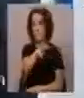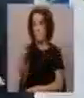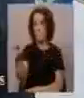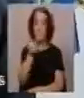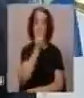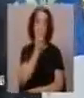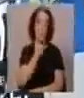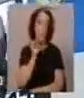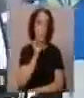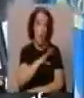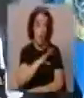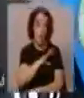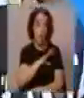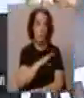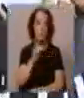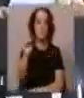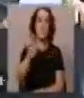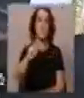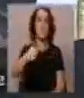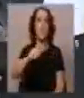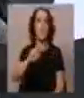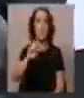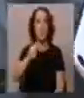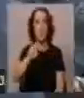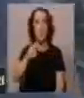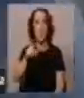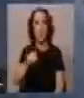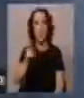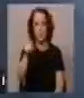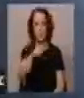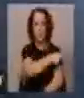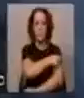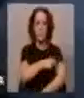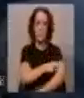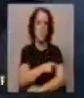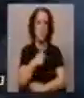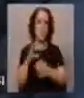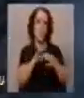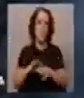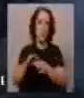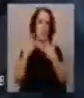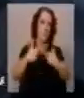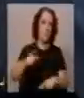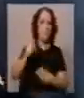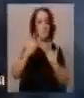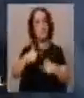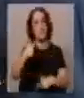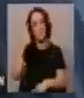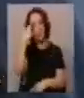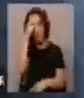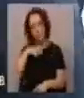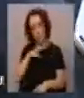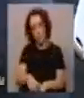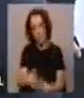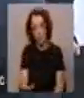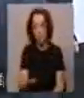descontentes com aquilo que se passa. O Norato Rebalo, como representante da União de Sindicatos e também do Sindicato dos Enfermeiros Portugueses,